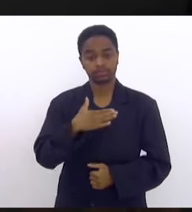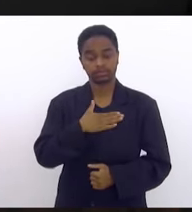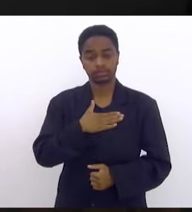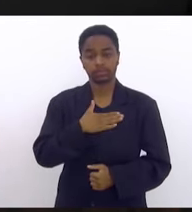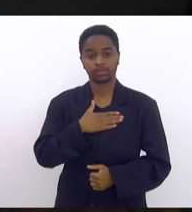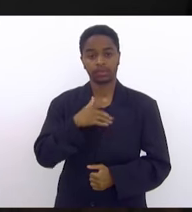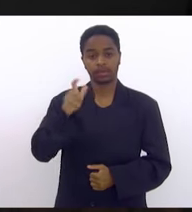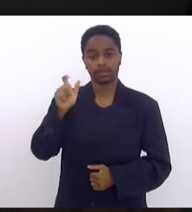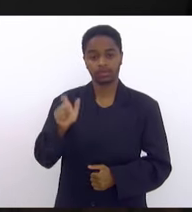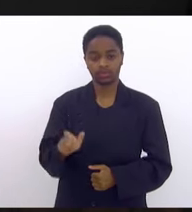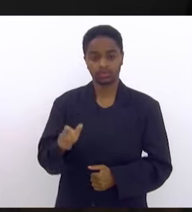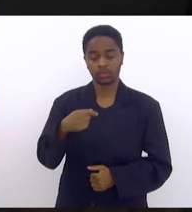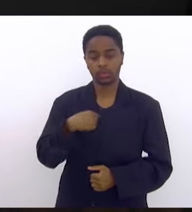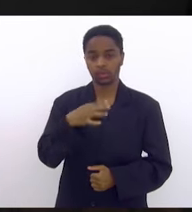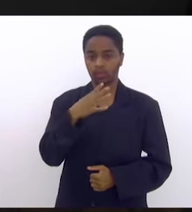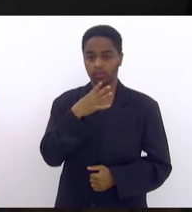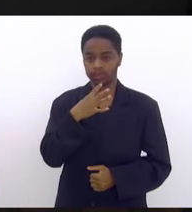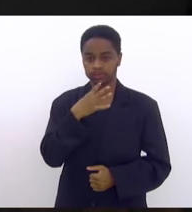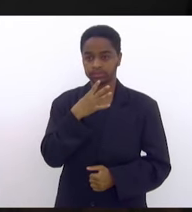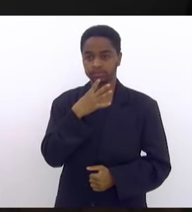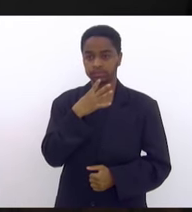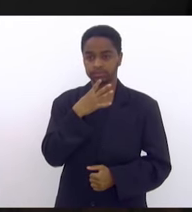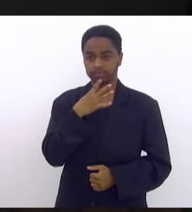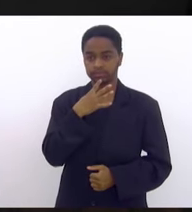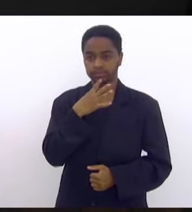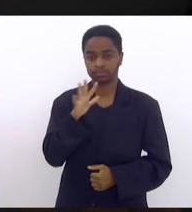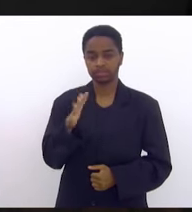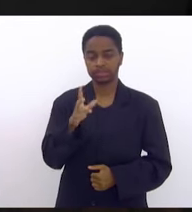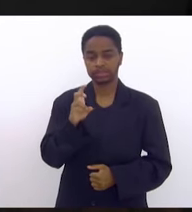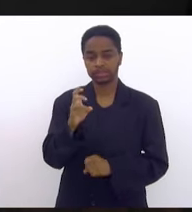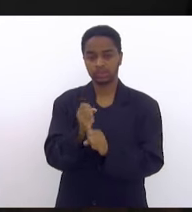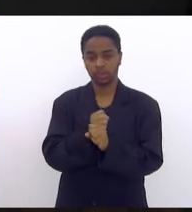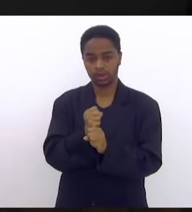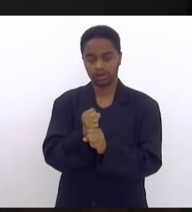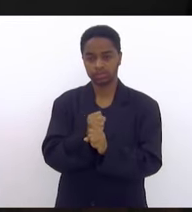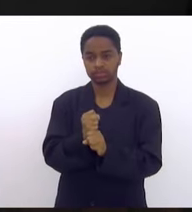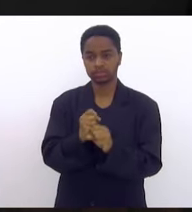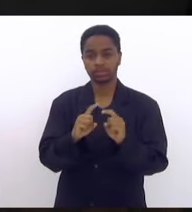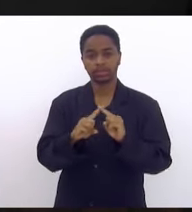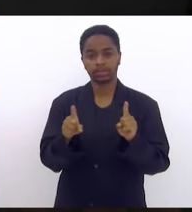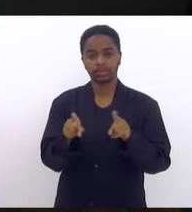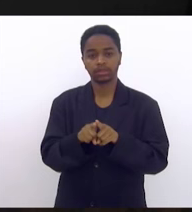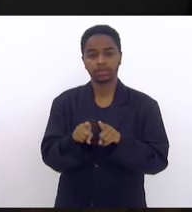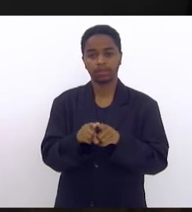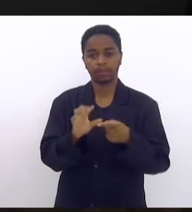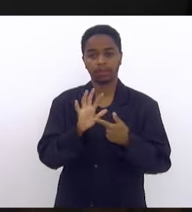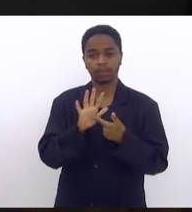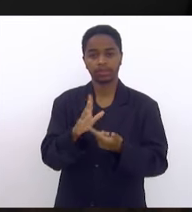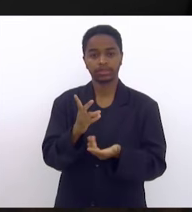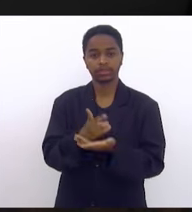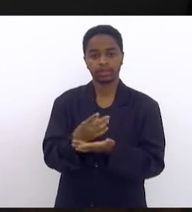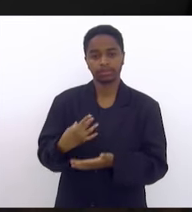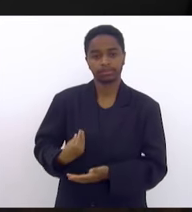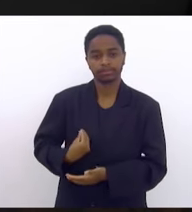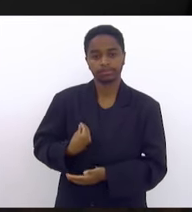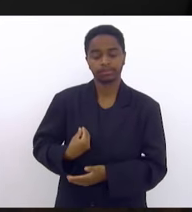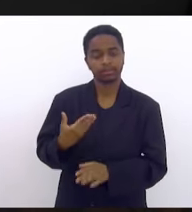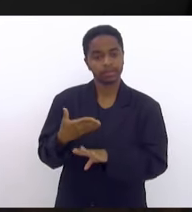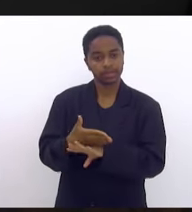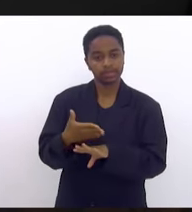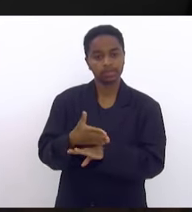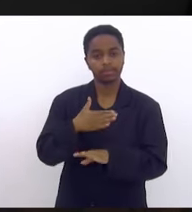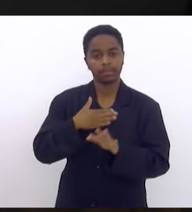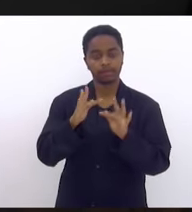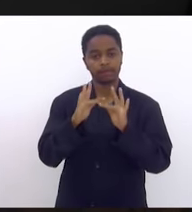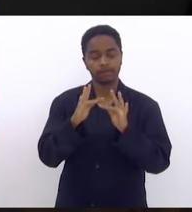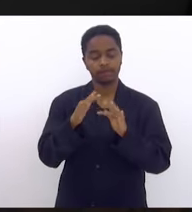que conheço praticamente os últimos 5 anos, mas também sempre se mostrou muito presente na minha vida e sempre muito,